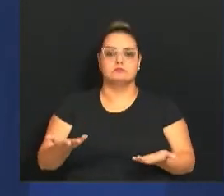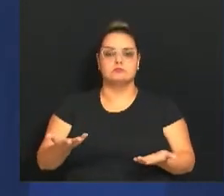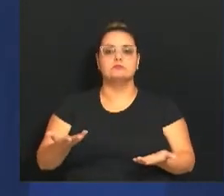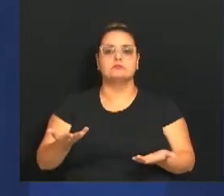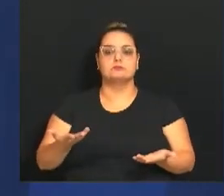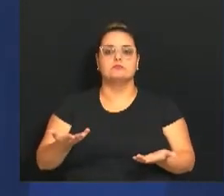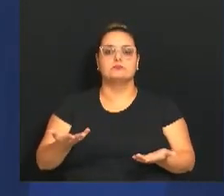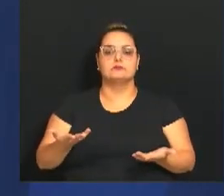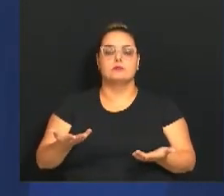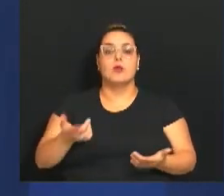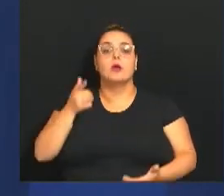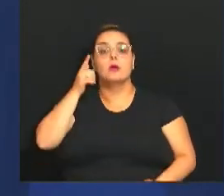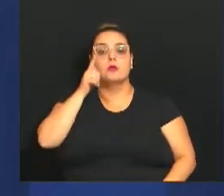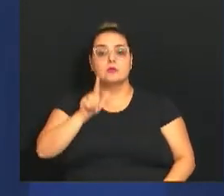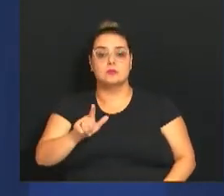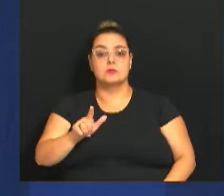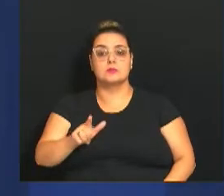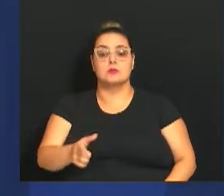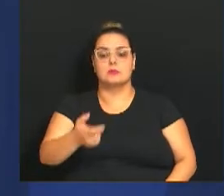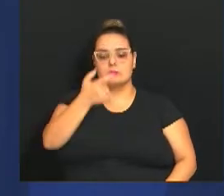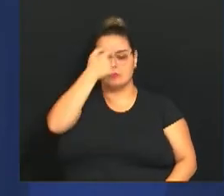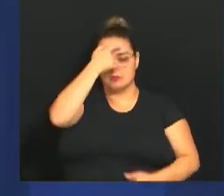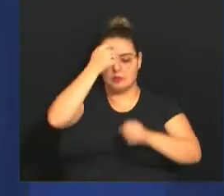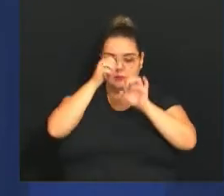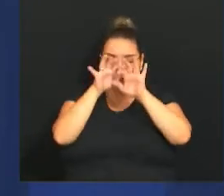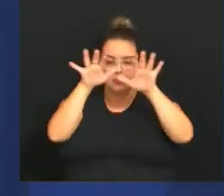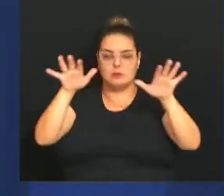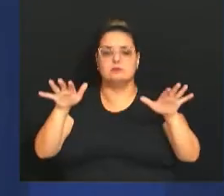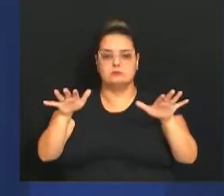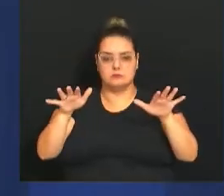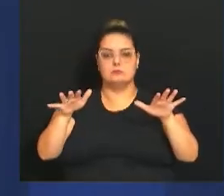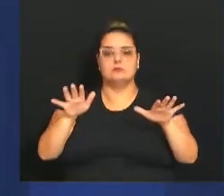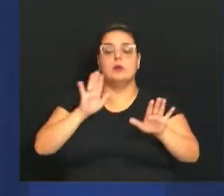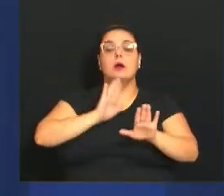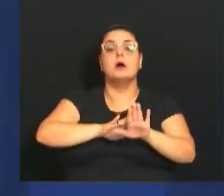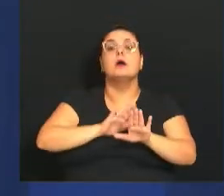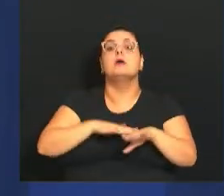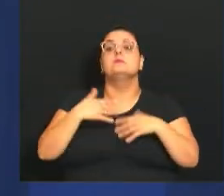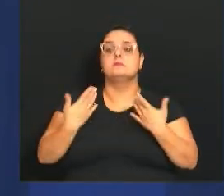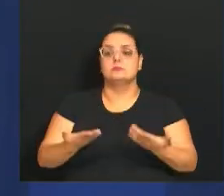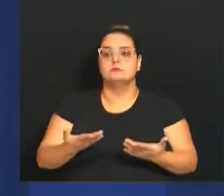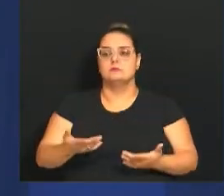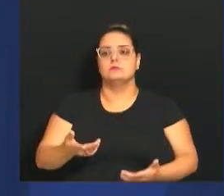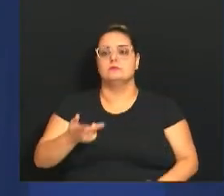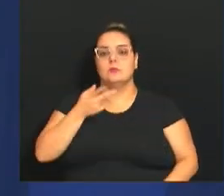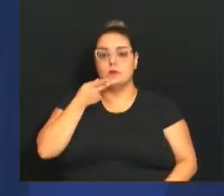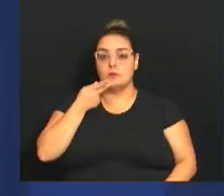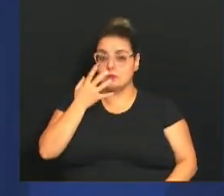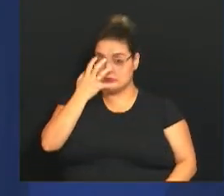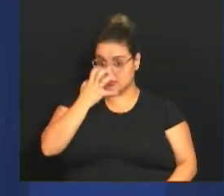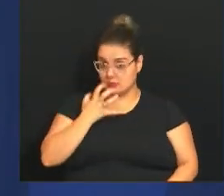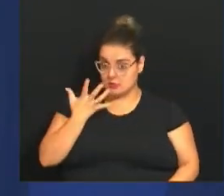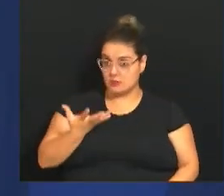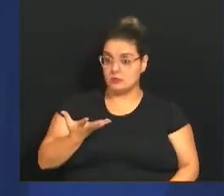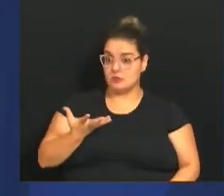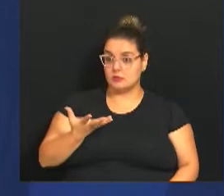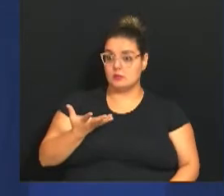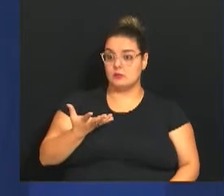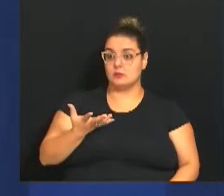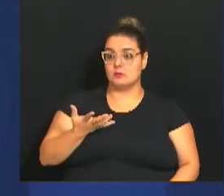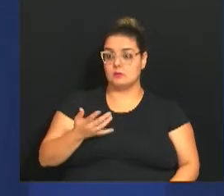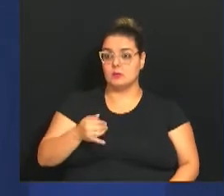também conscientizar quais são as medidas que podem ser tomadas, né? E eu estou falando de casos mais sérios, casos mais graves, assim, que a